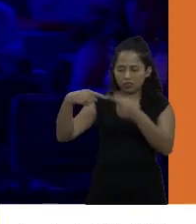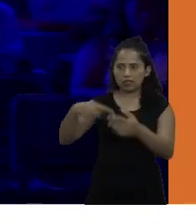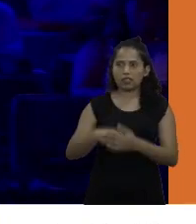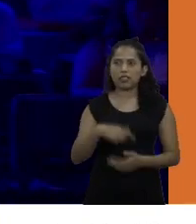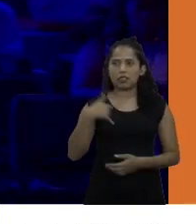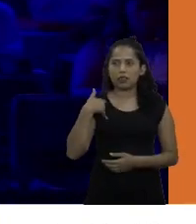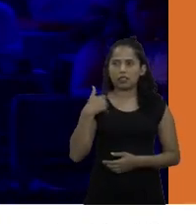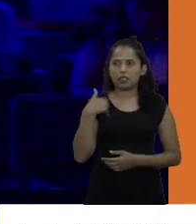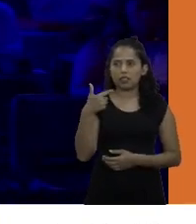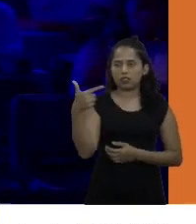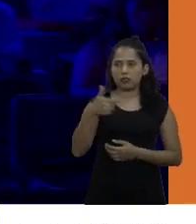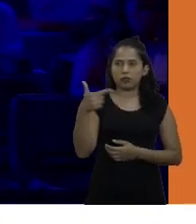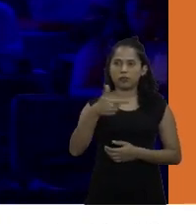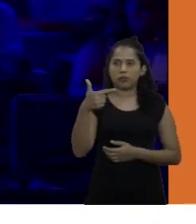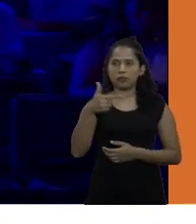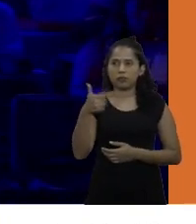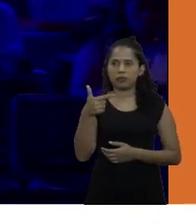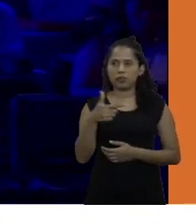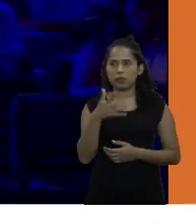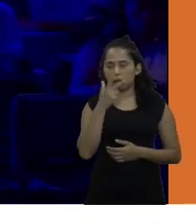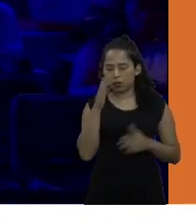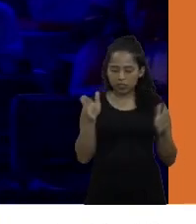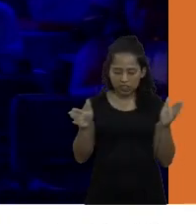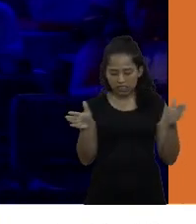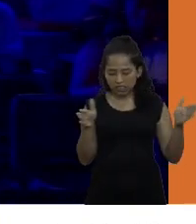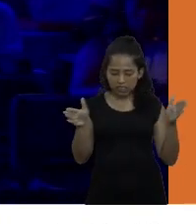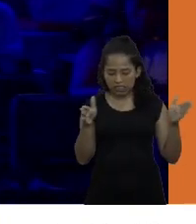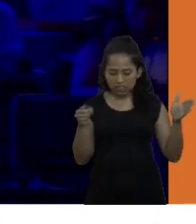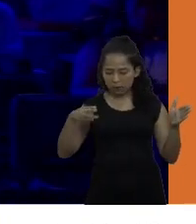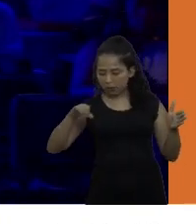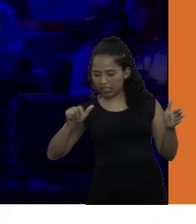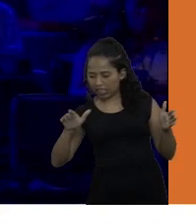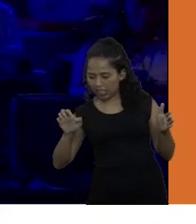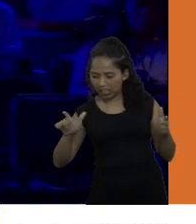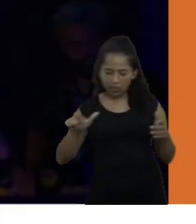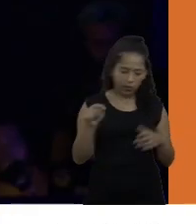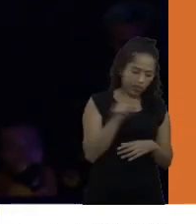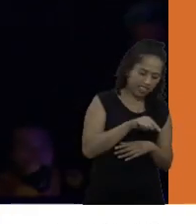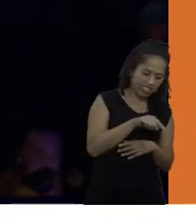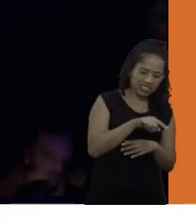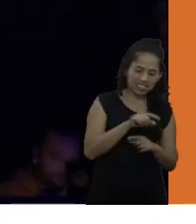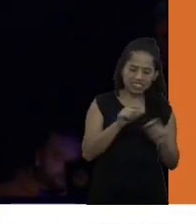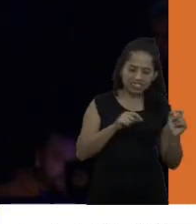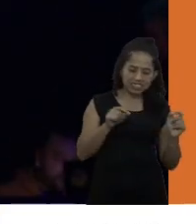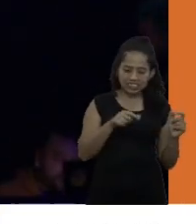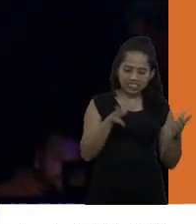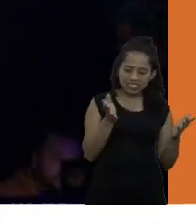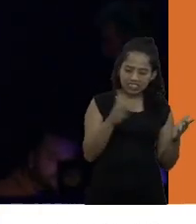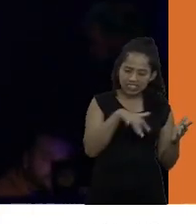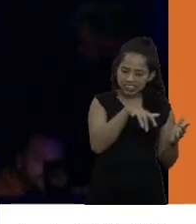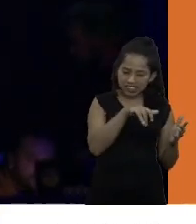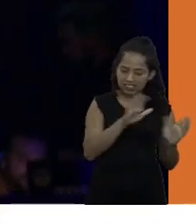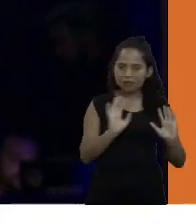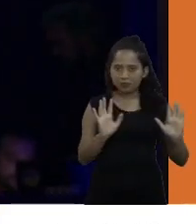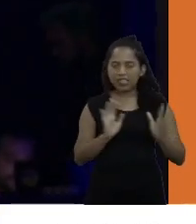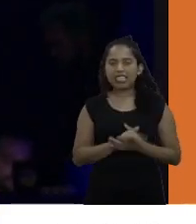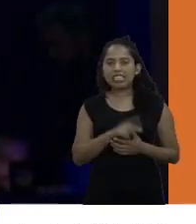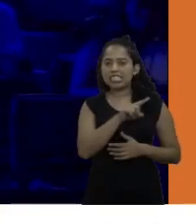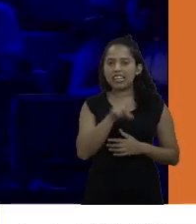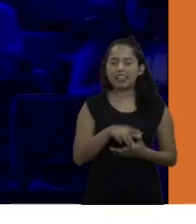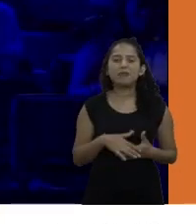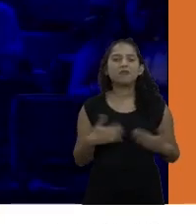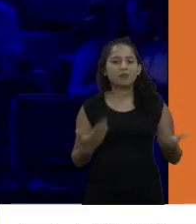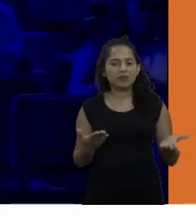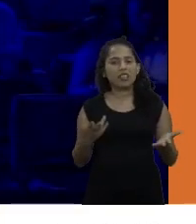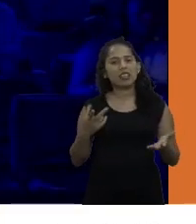tenho 22 anos, eu sou meio da geração Z, meio millennial, não sei, ele meio perdido pelo caminho. E você falou muito da força e da importância do trabalho.